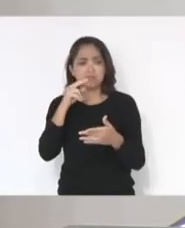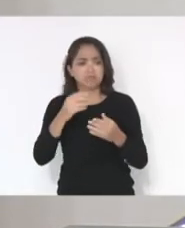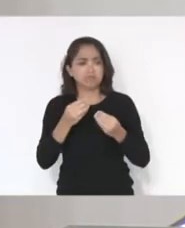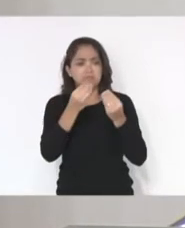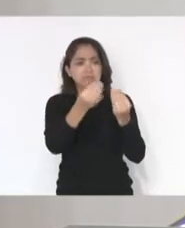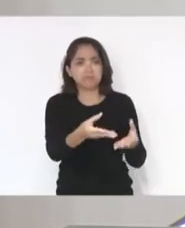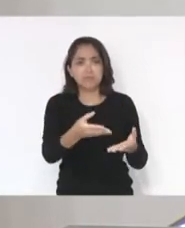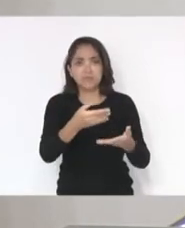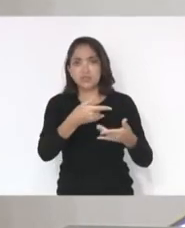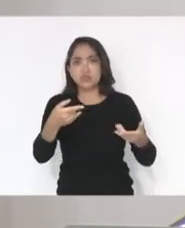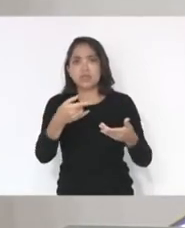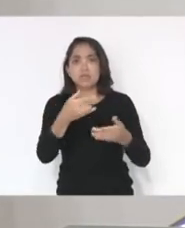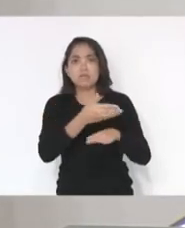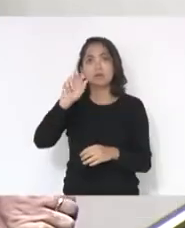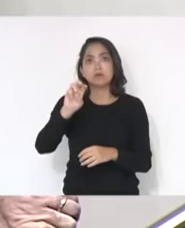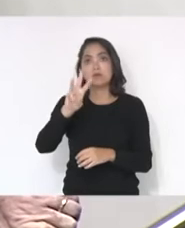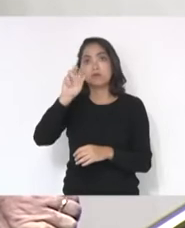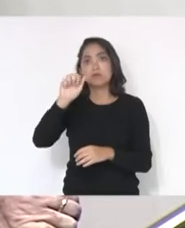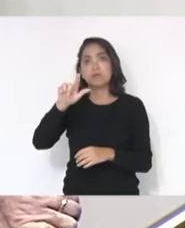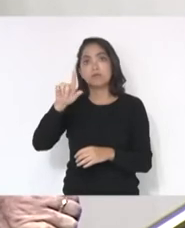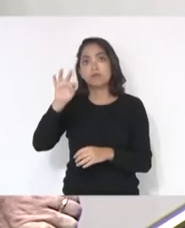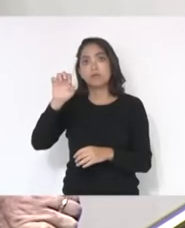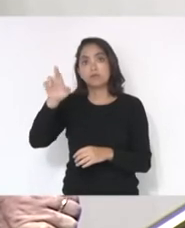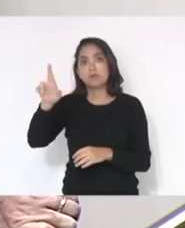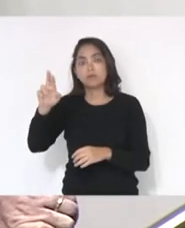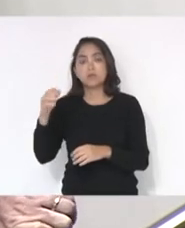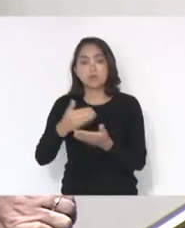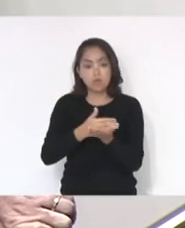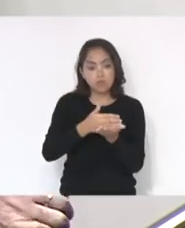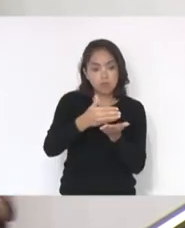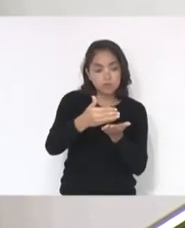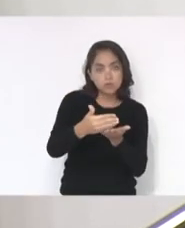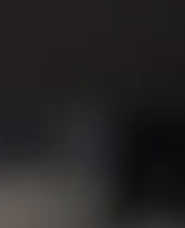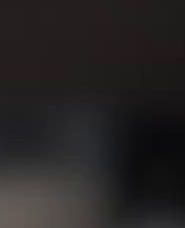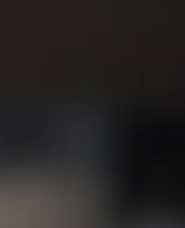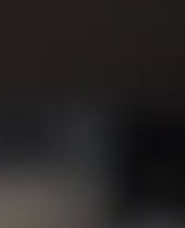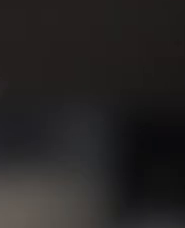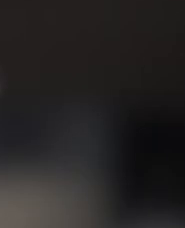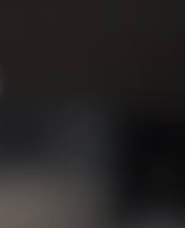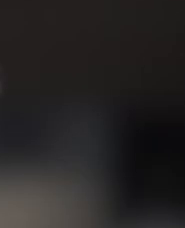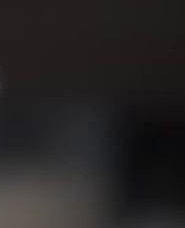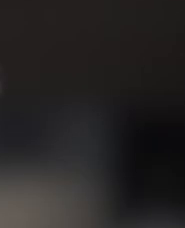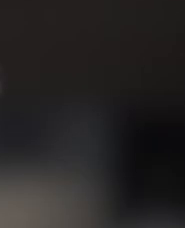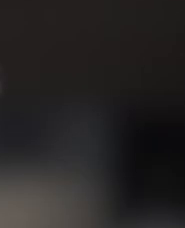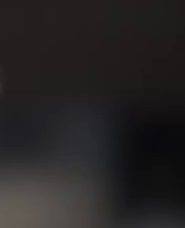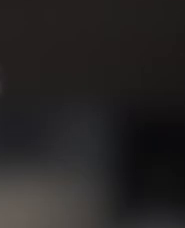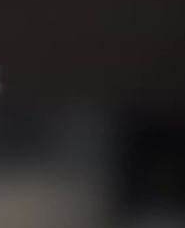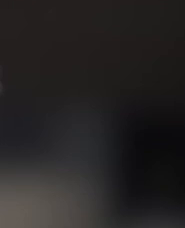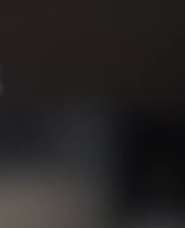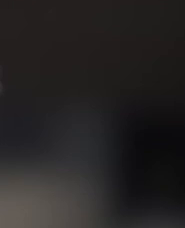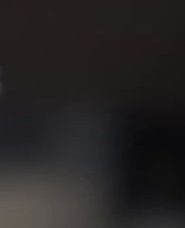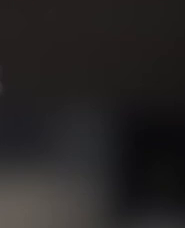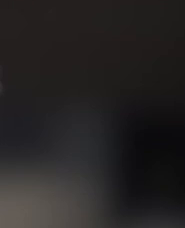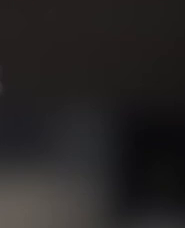legendas com representações no Legislativo. Nesse novo cenário, foram formados 5 blocos. O primeiro conta com 10 deputados